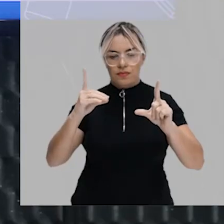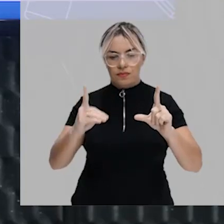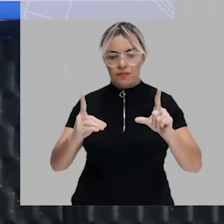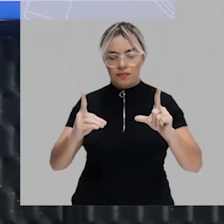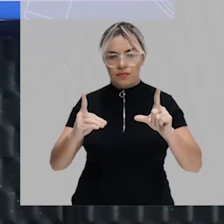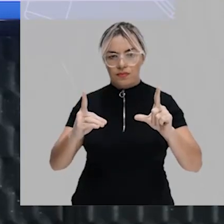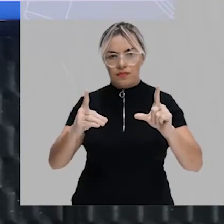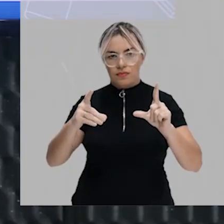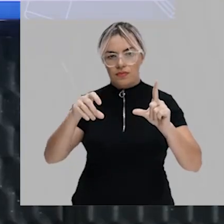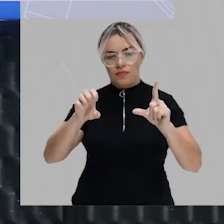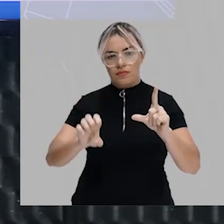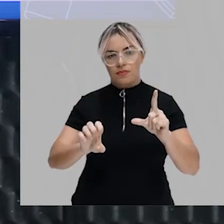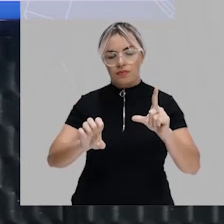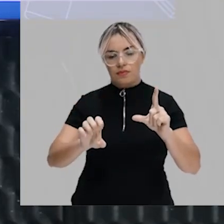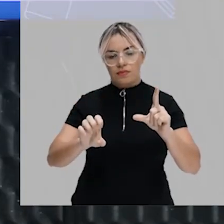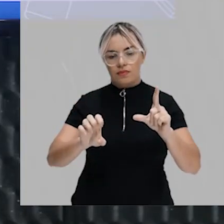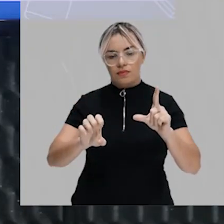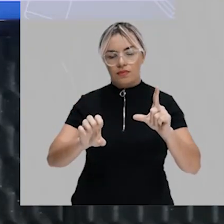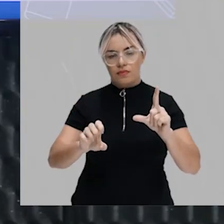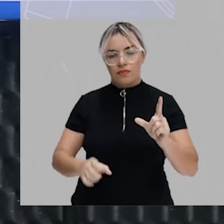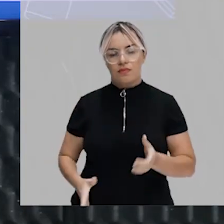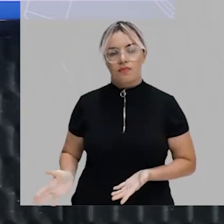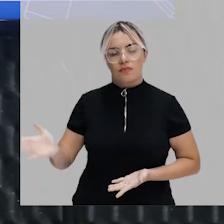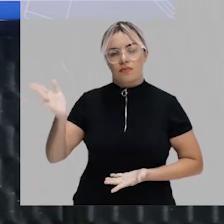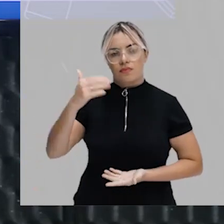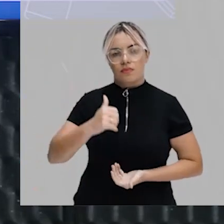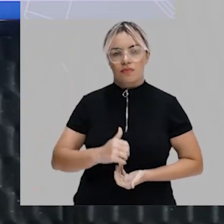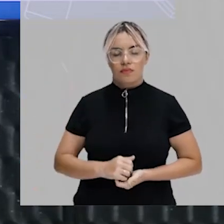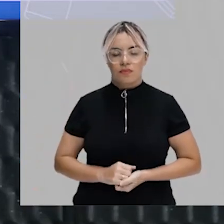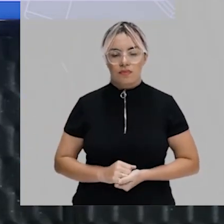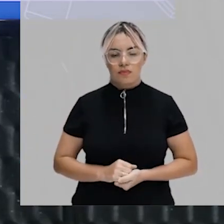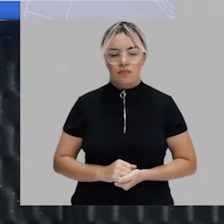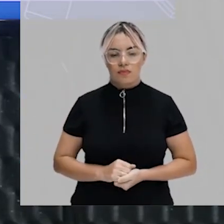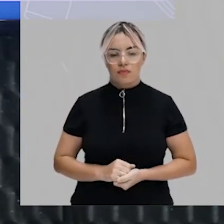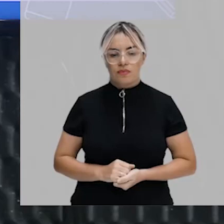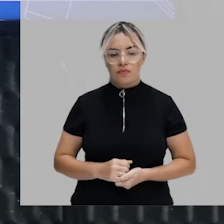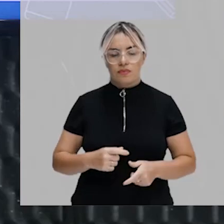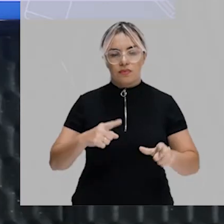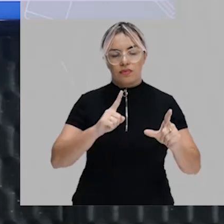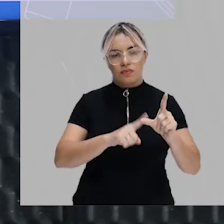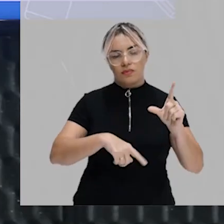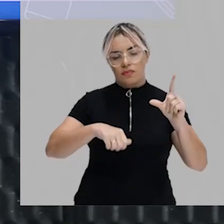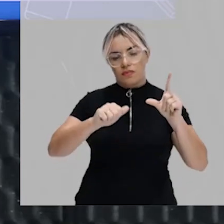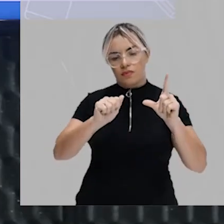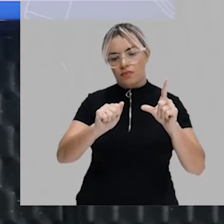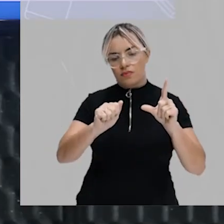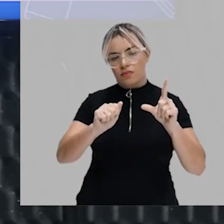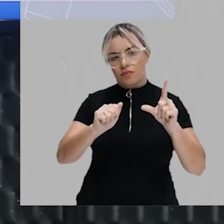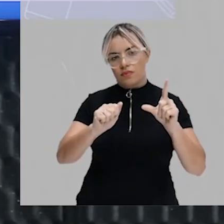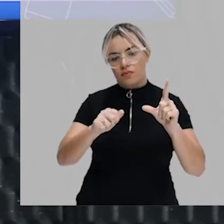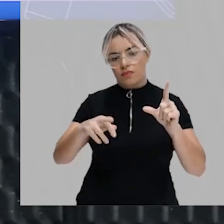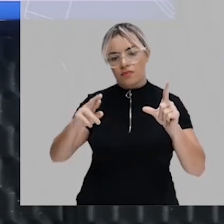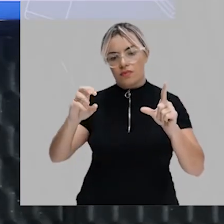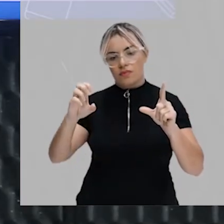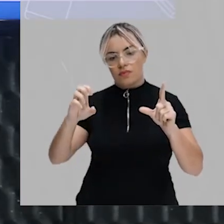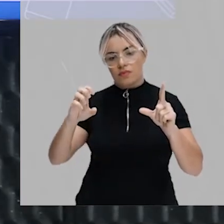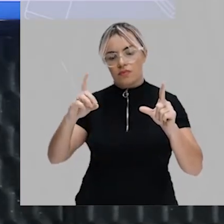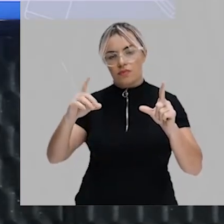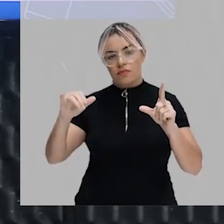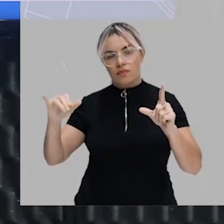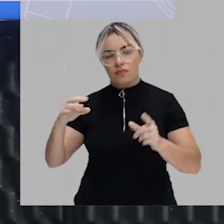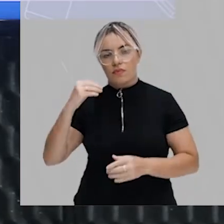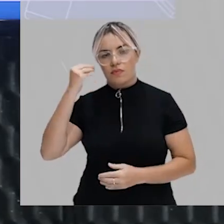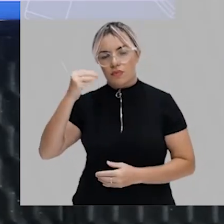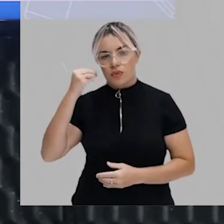Darwin ou Lamarck? Vamos lá, pessoal. Quem foi Francesco Redi? Foi aquele cara que fez o experimento